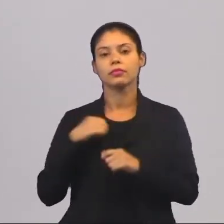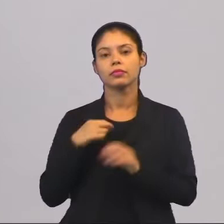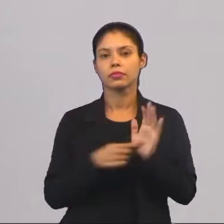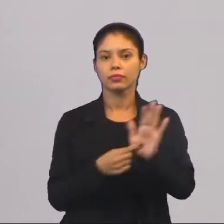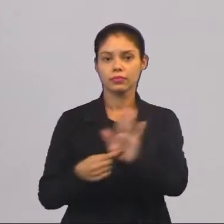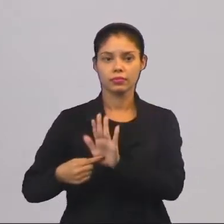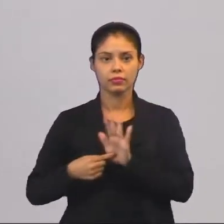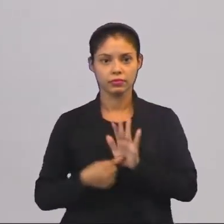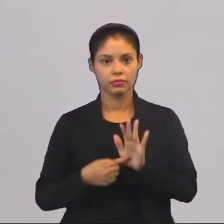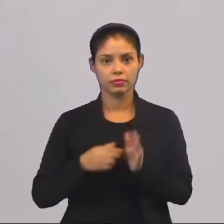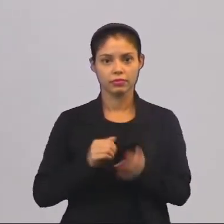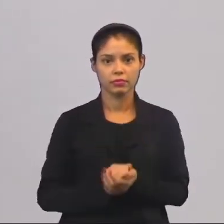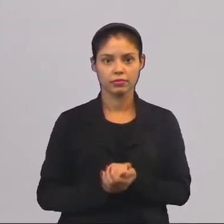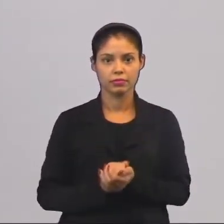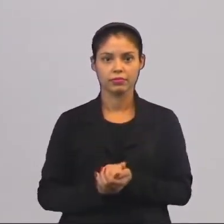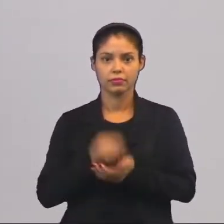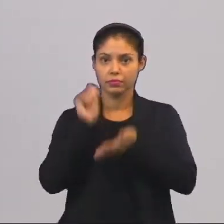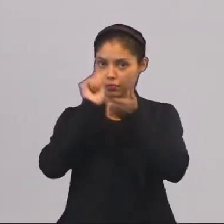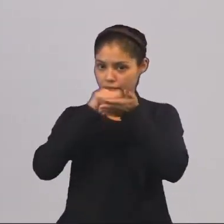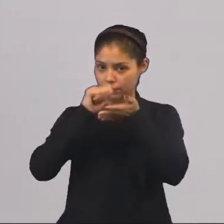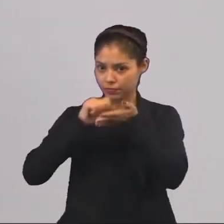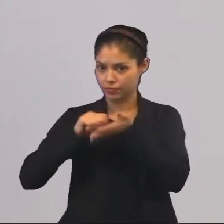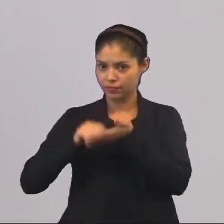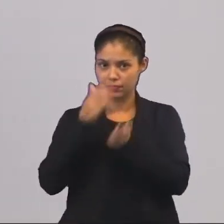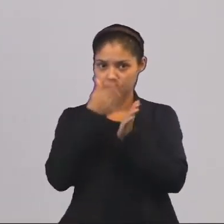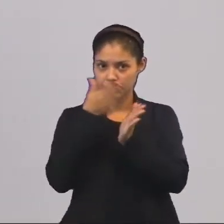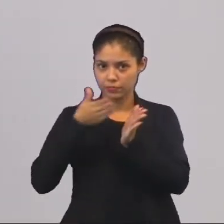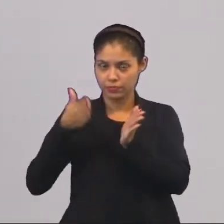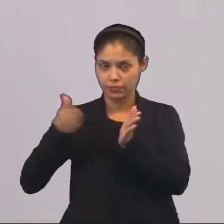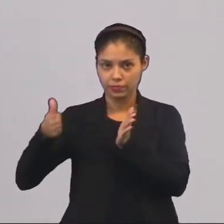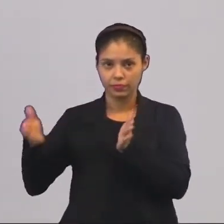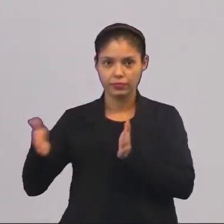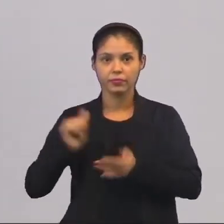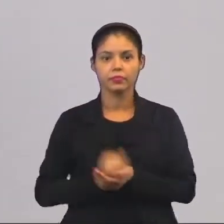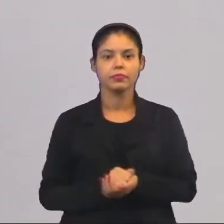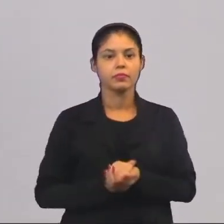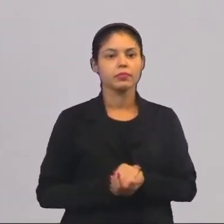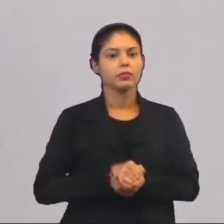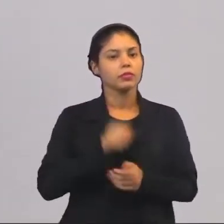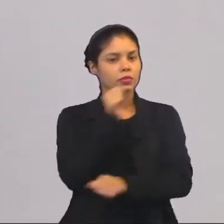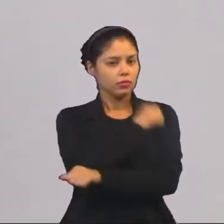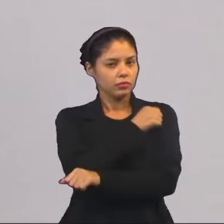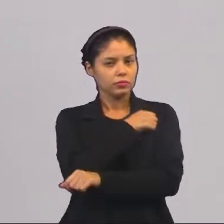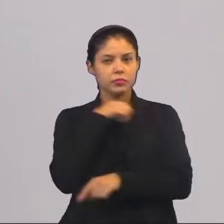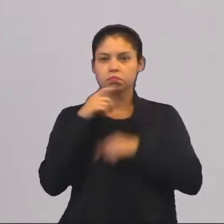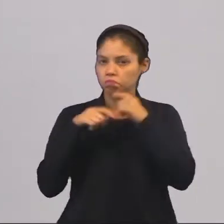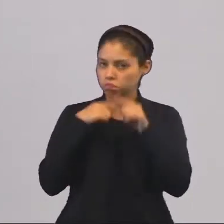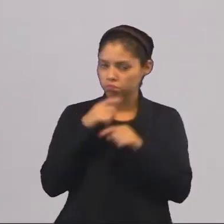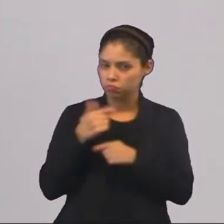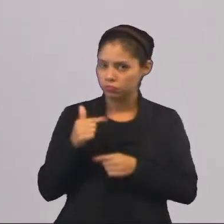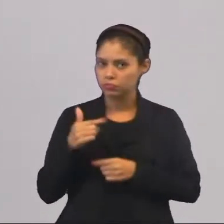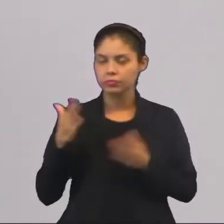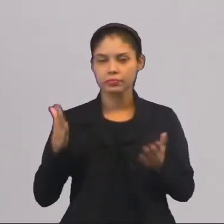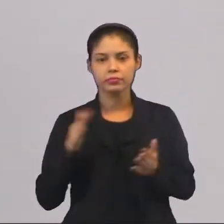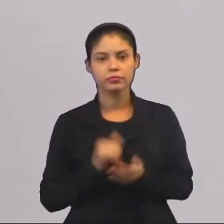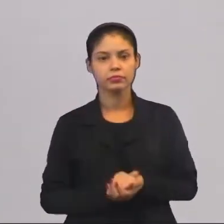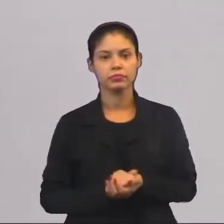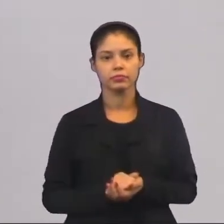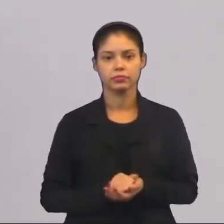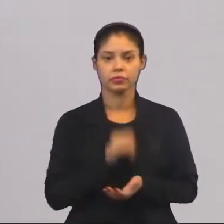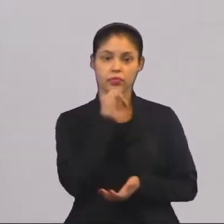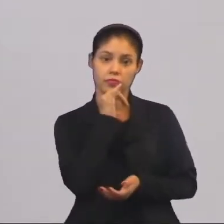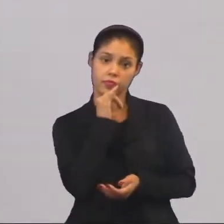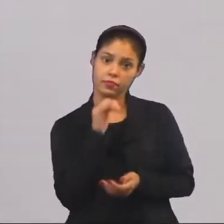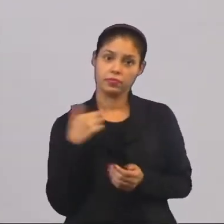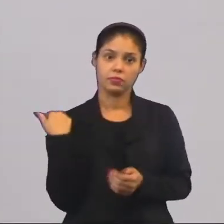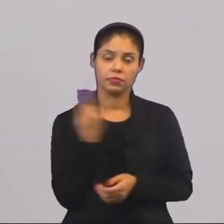ser mostrado muito passo a passo na caneta, para que o aluno não tenha muita dúvida. Por exemplo,